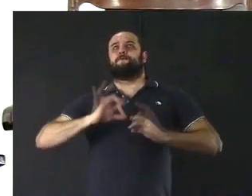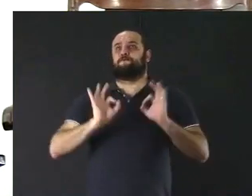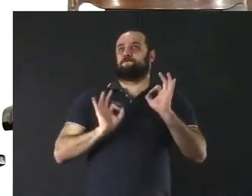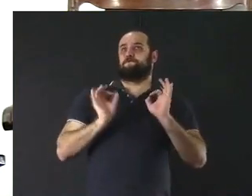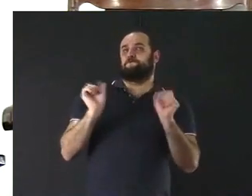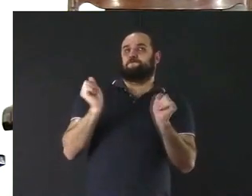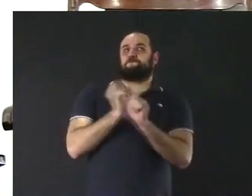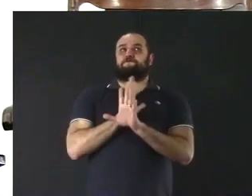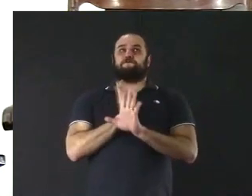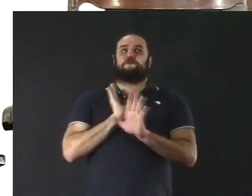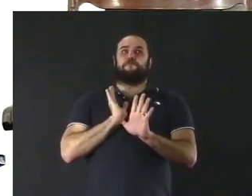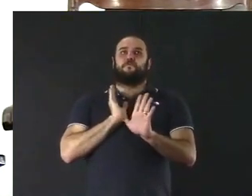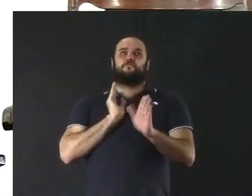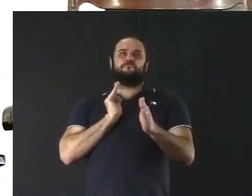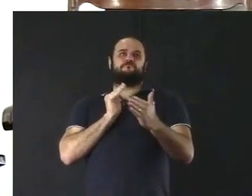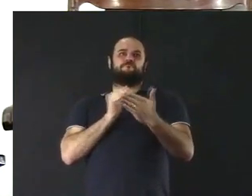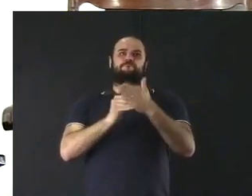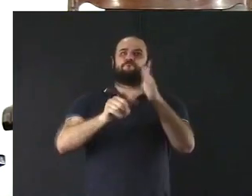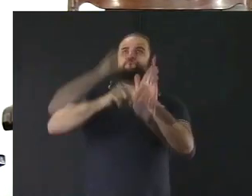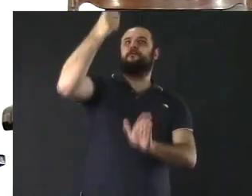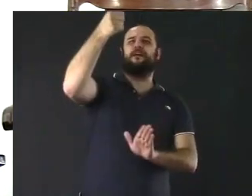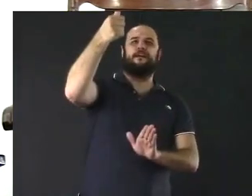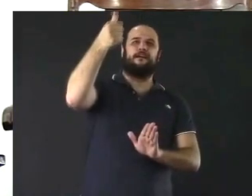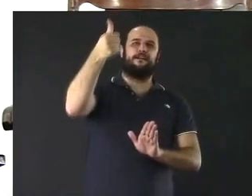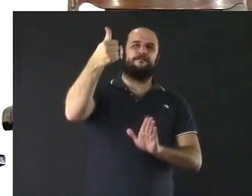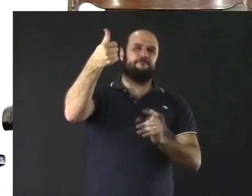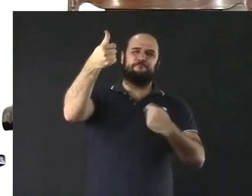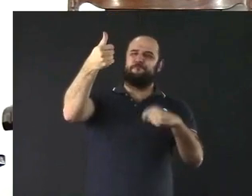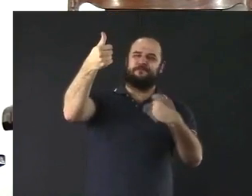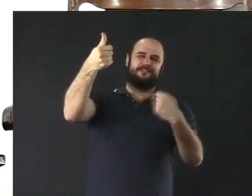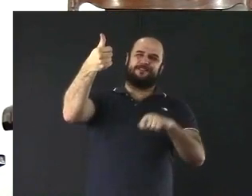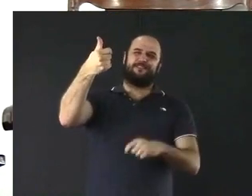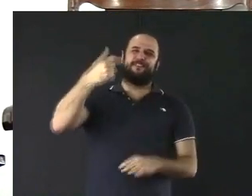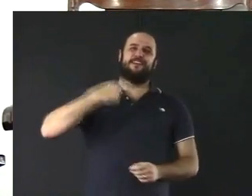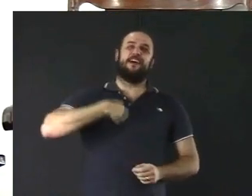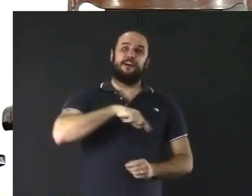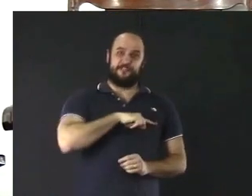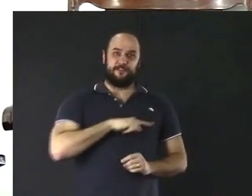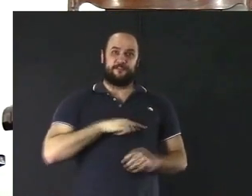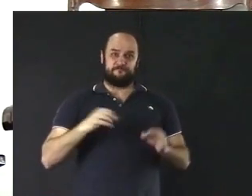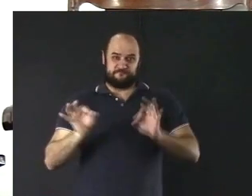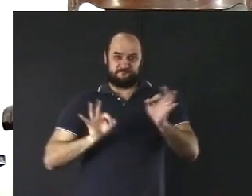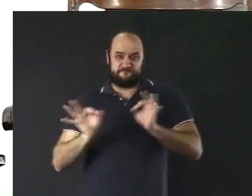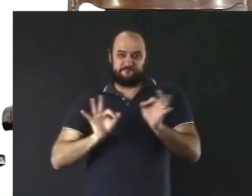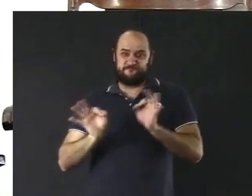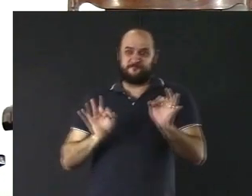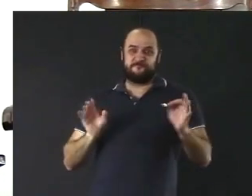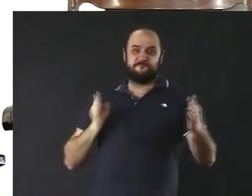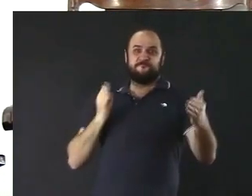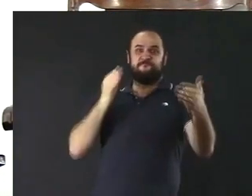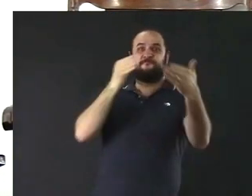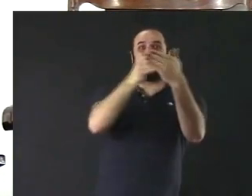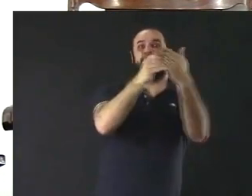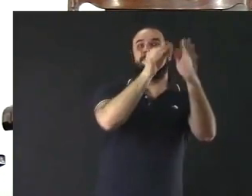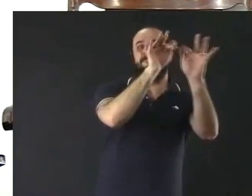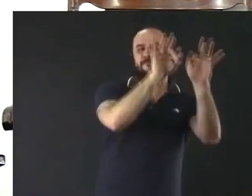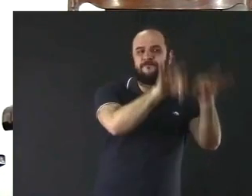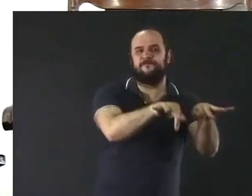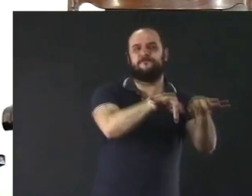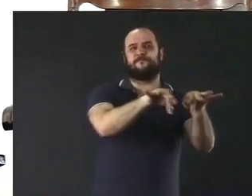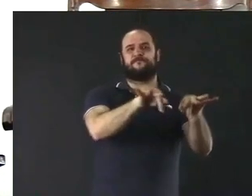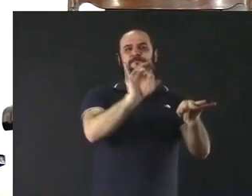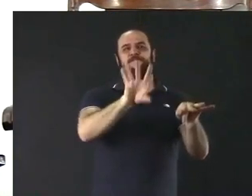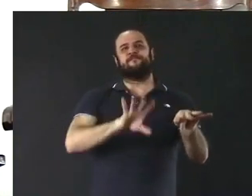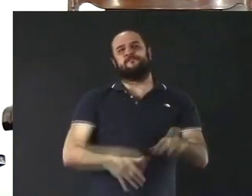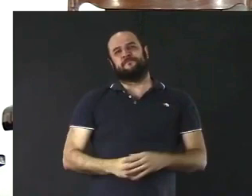preparar para chegar em primeiro lugar. Nós precisamos nos preparar para completar a